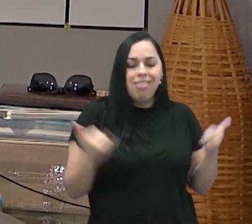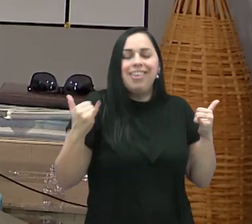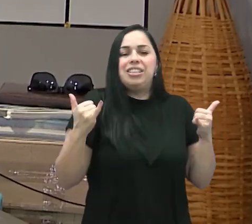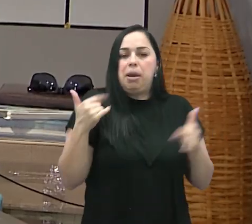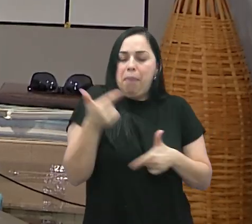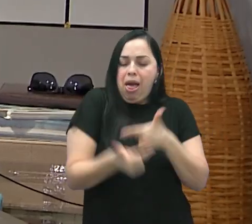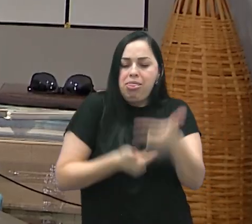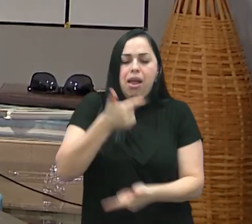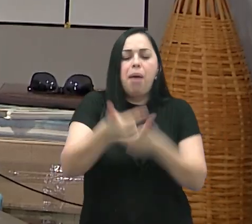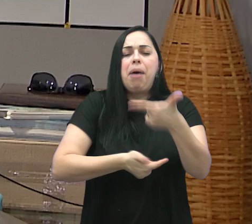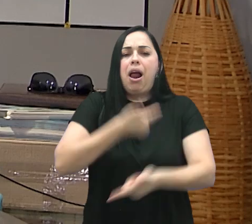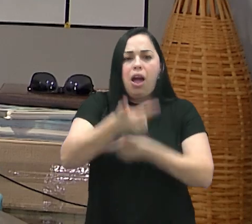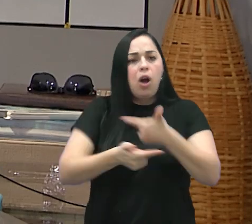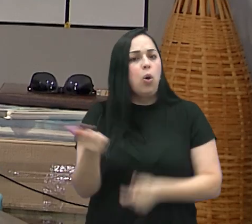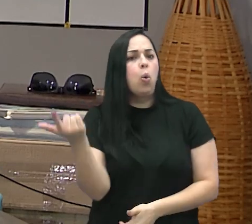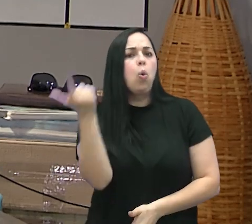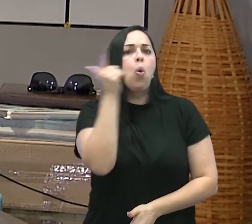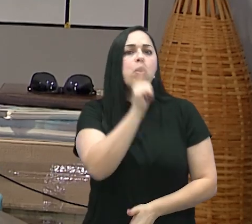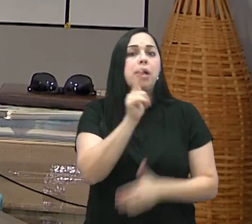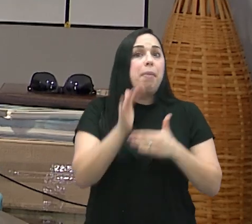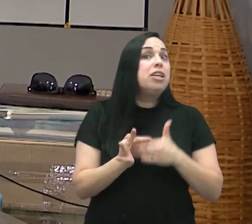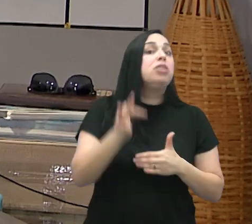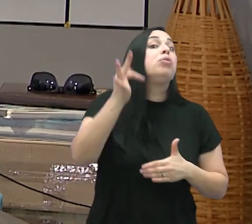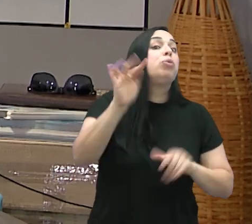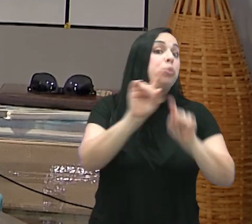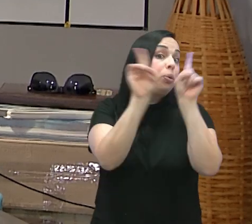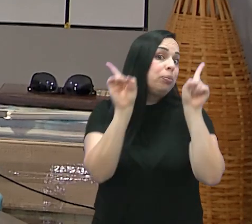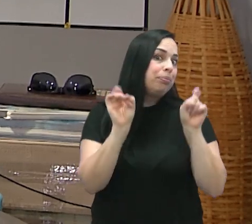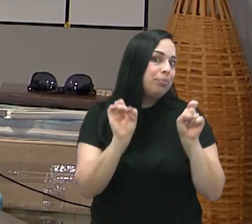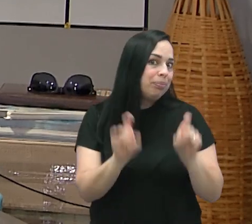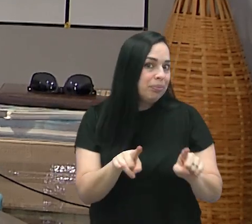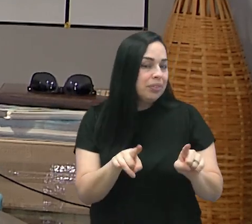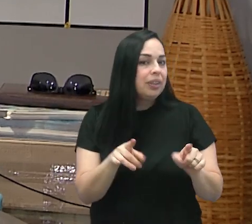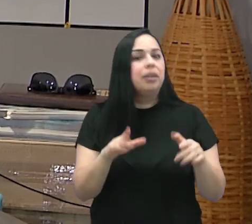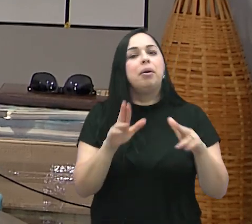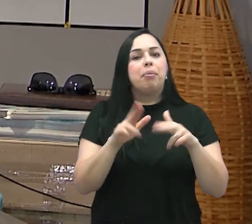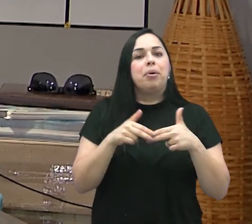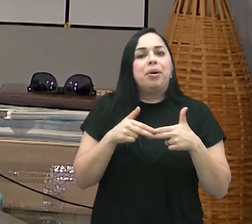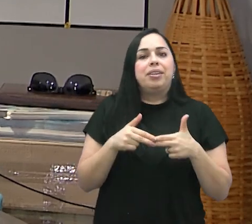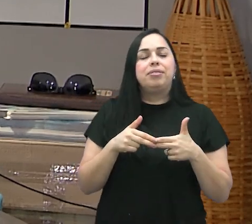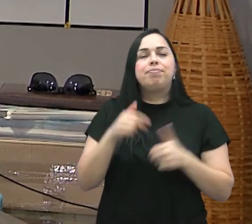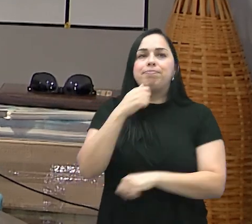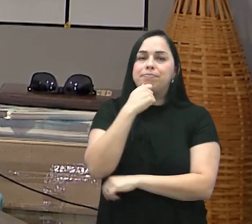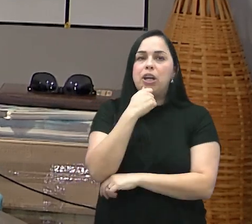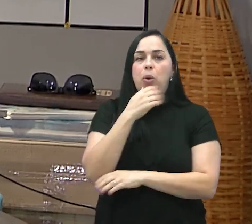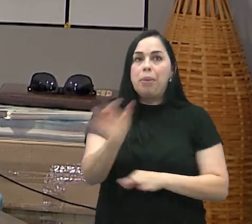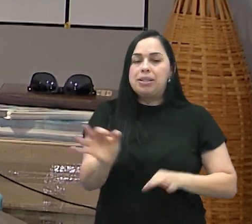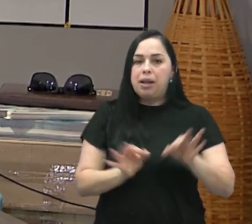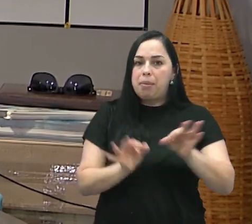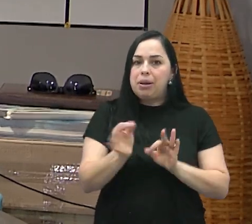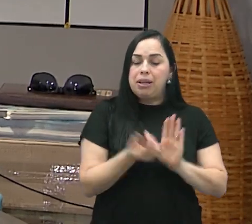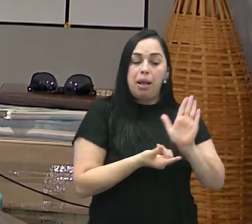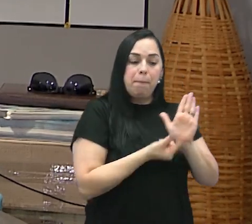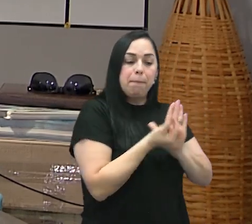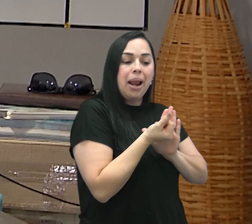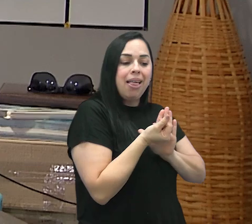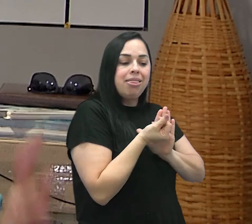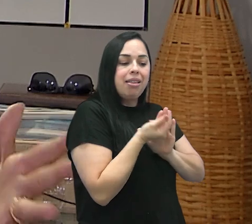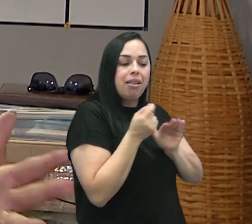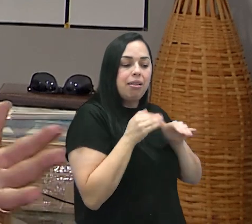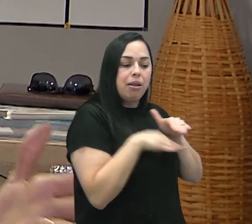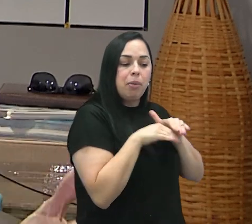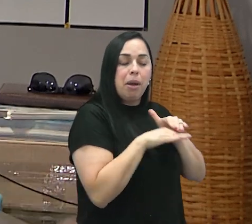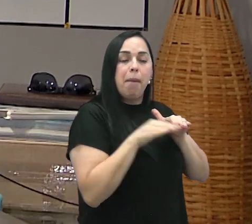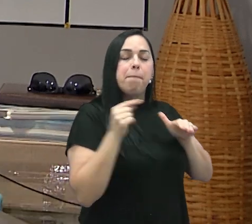para trabalhar e lá na frente talvez não tenha toda essa energia aqui para trabalhar e para gerar renda, né? Então foi quando eu comecei a fazer